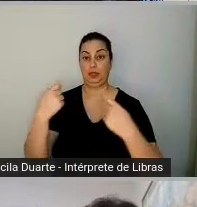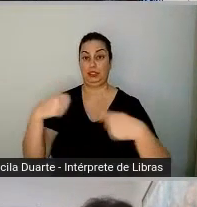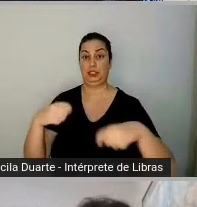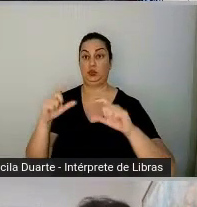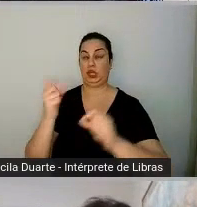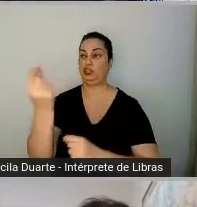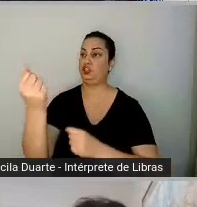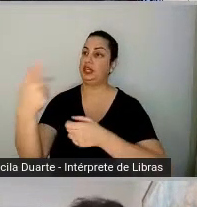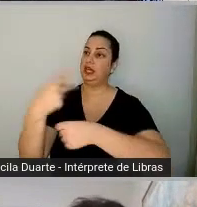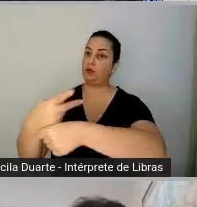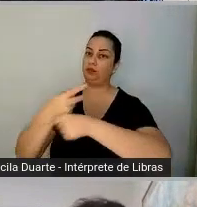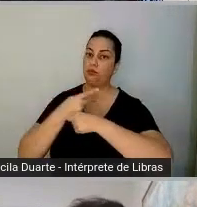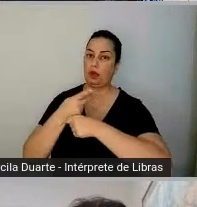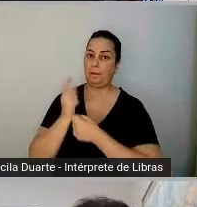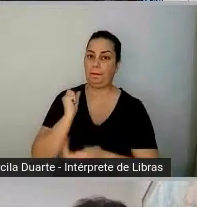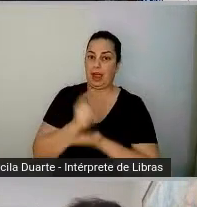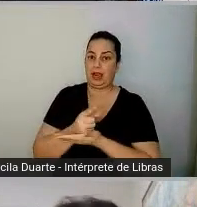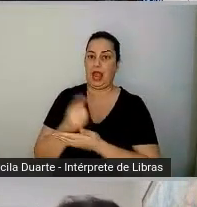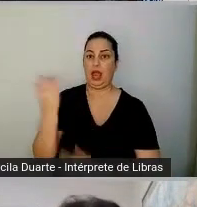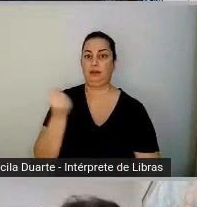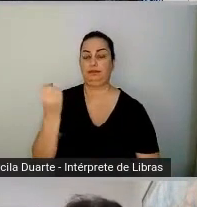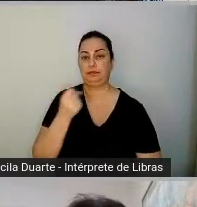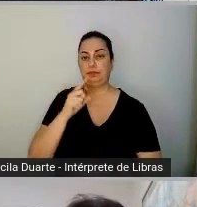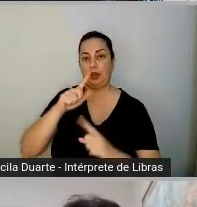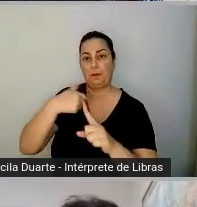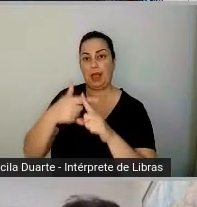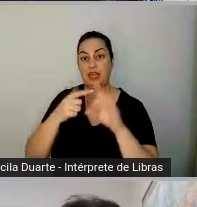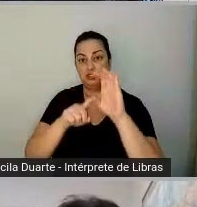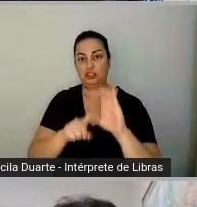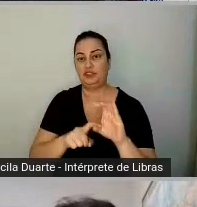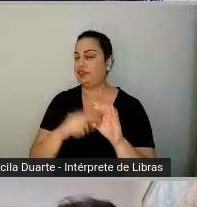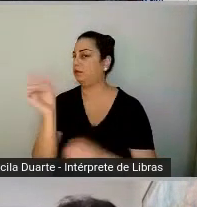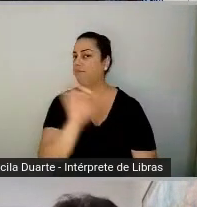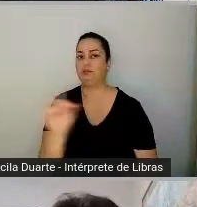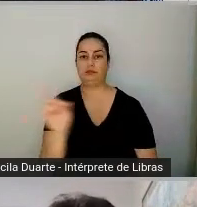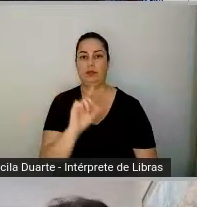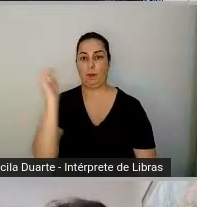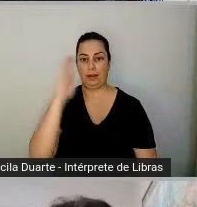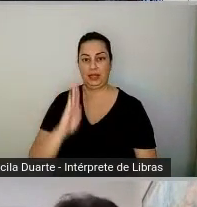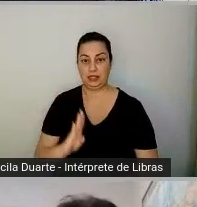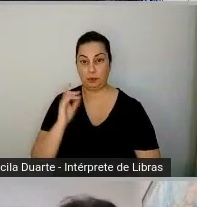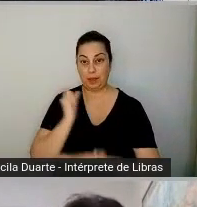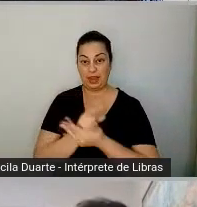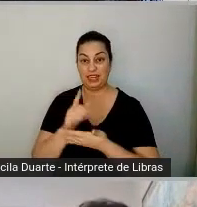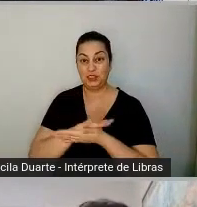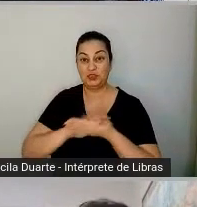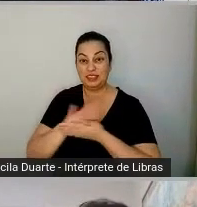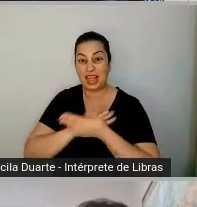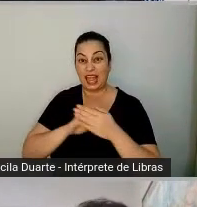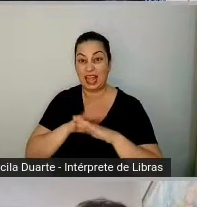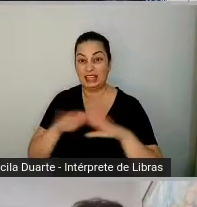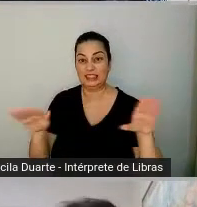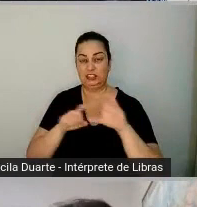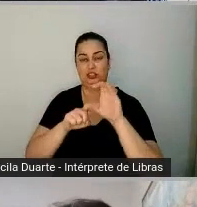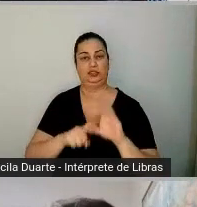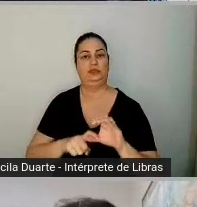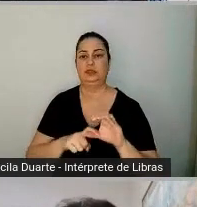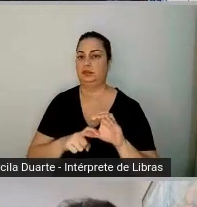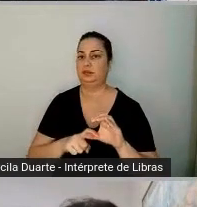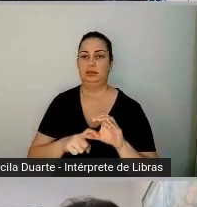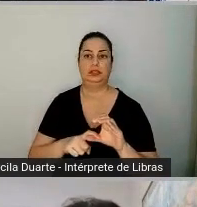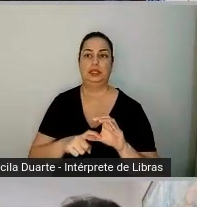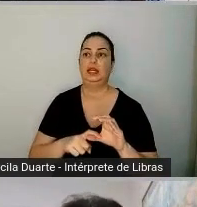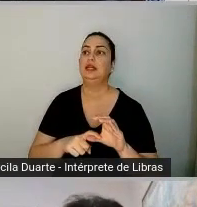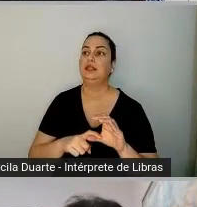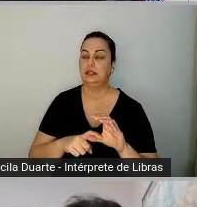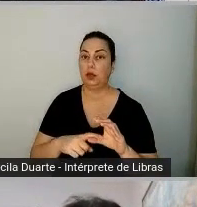pagar dívida. O Brasil não está pagando nada de dívida, ele só está pegando novo empréstimo para pagar a dívida. Quando, na